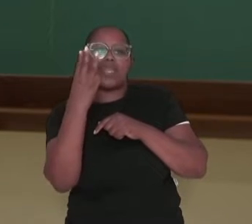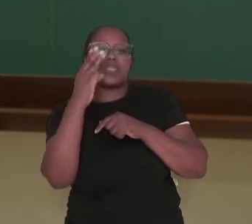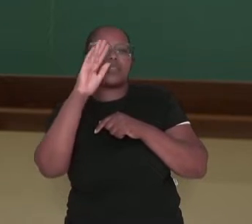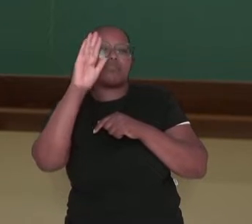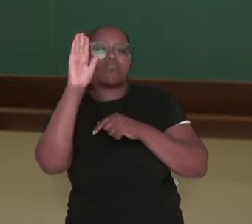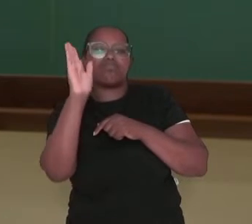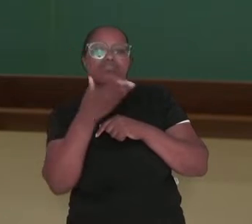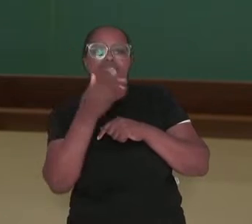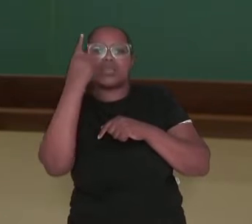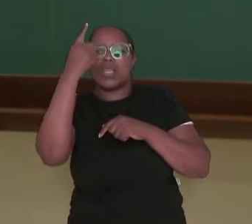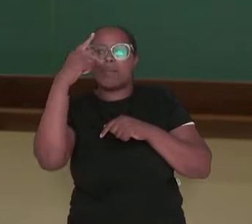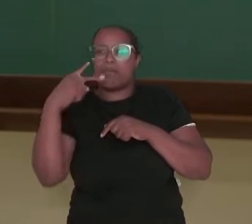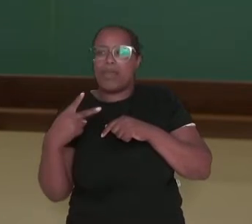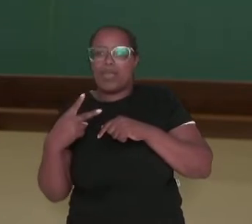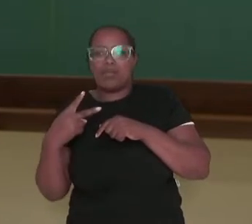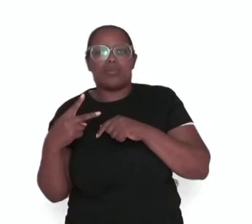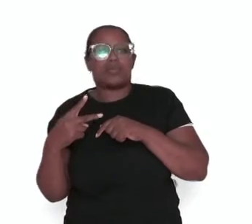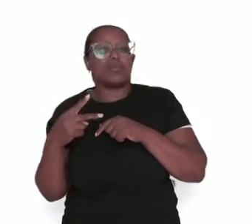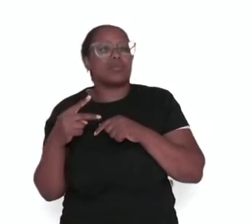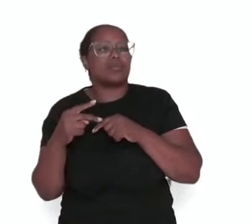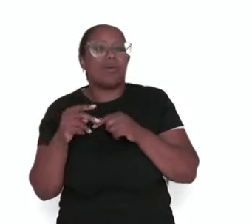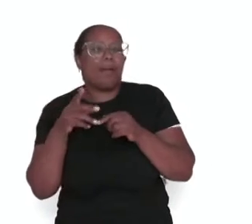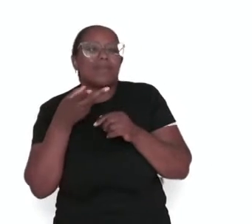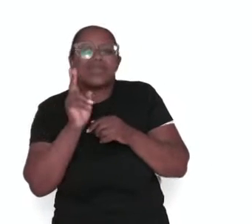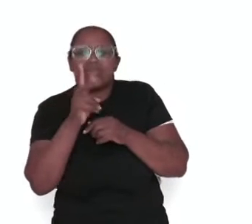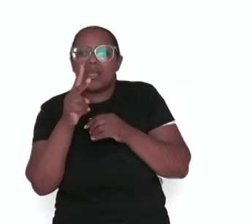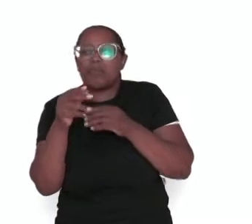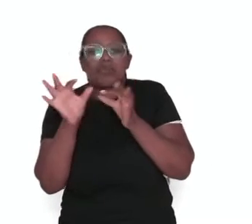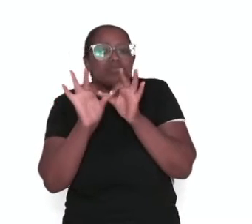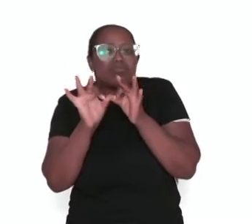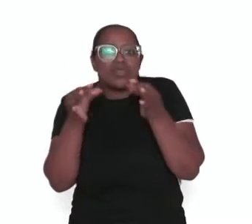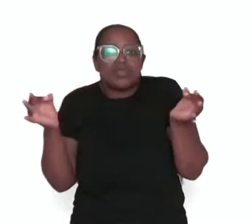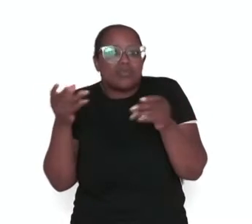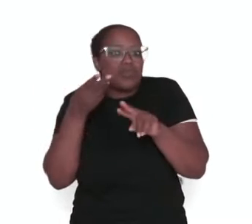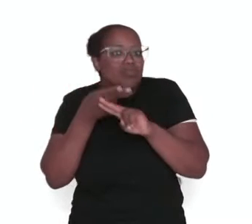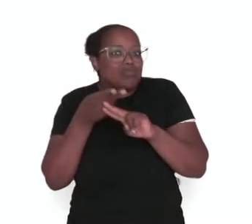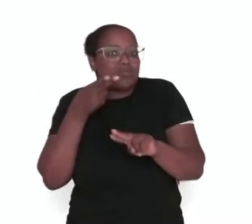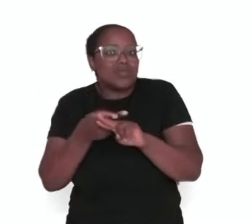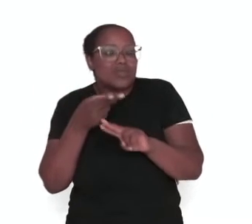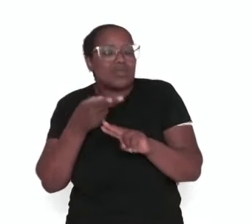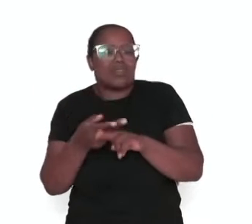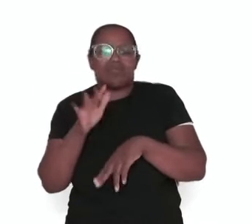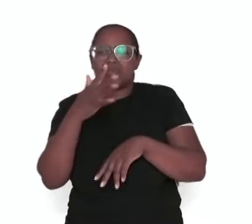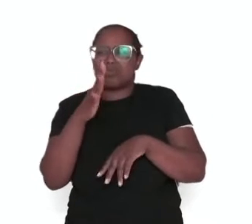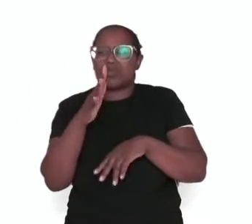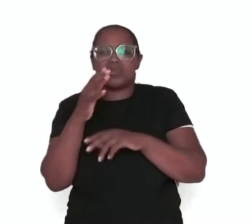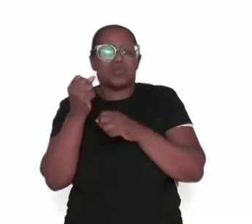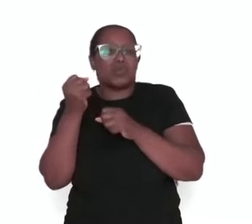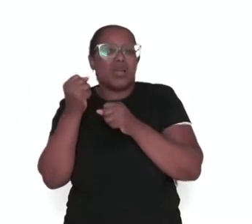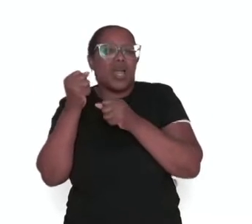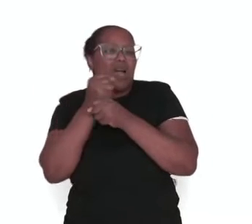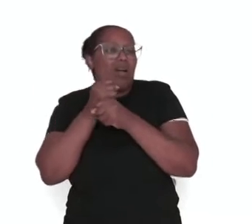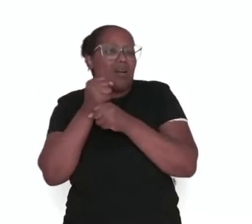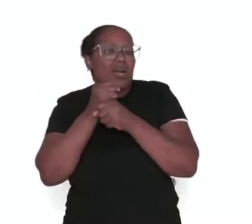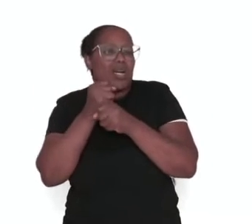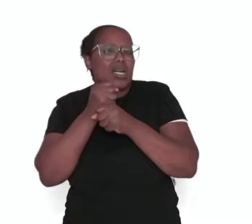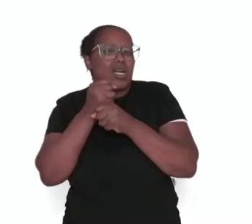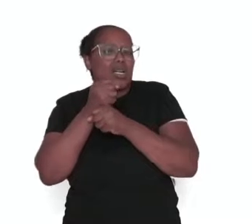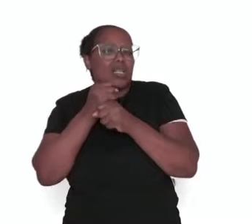90 milímetros, se tornaram os mais comuns, sendo utilizado em meados dos anos